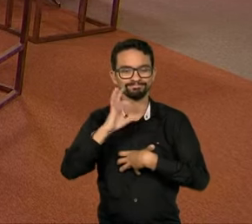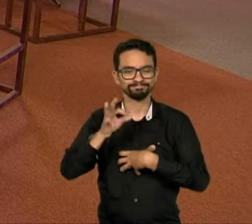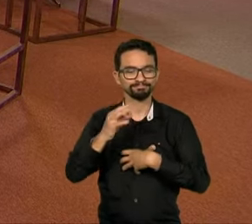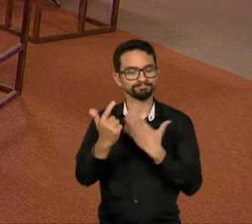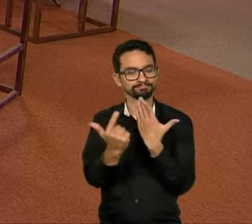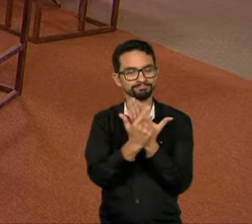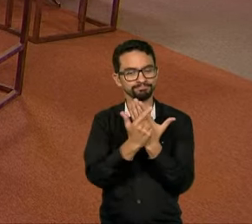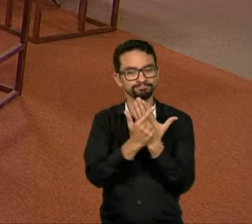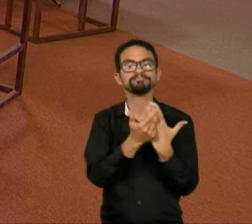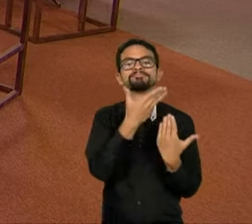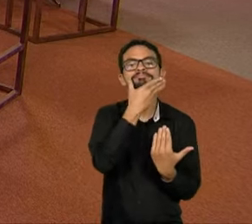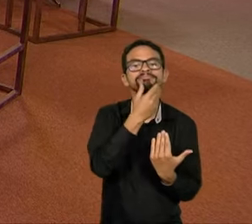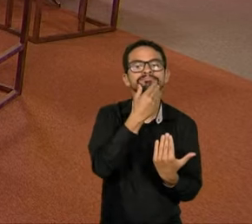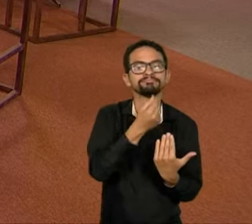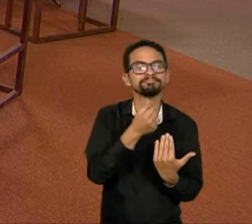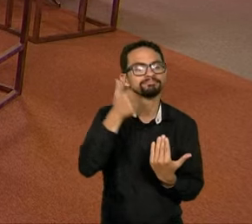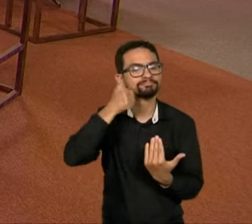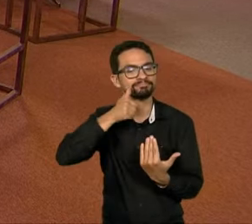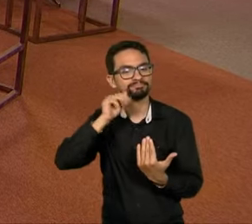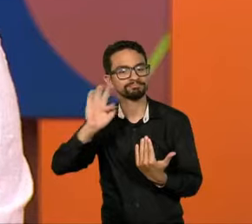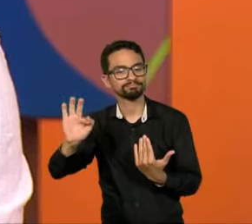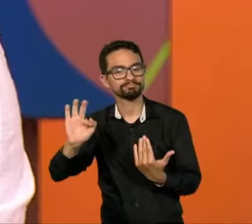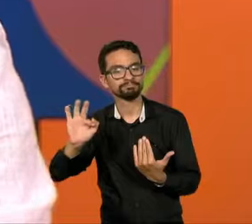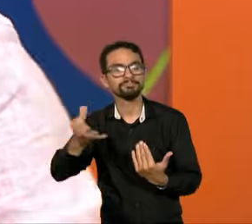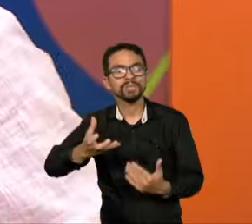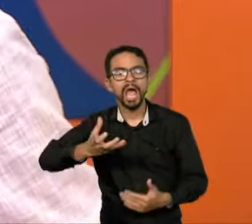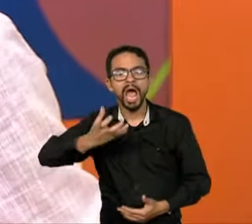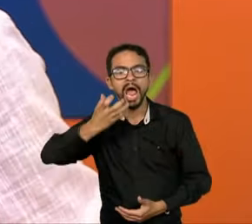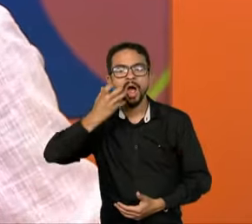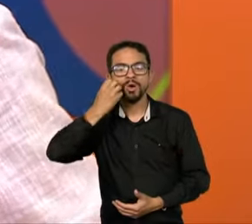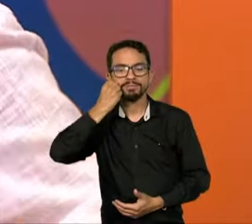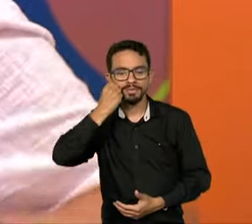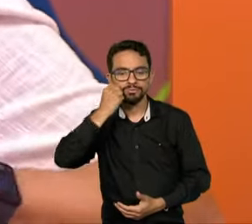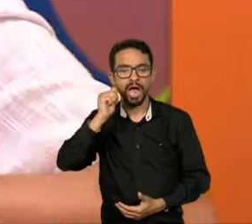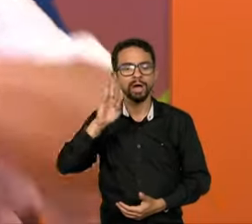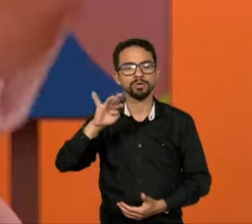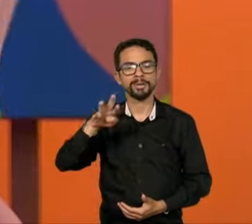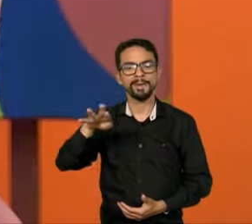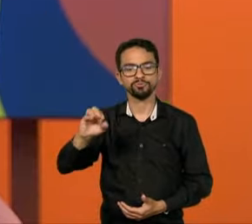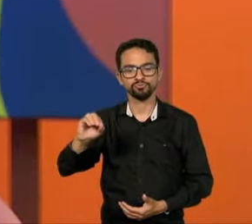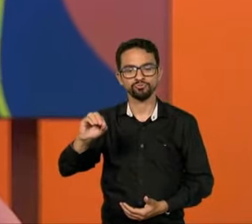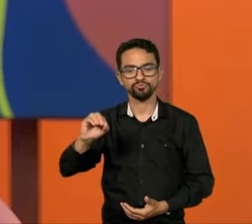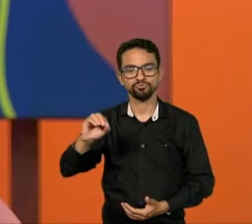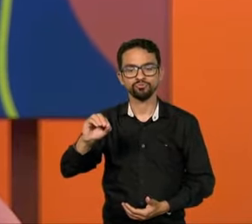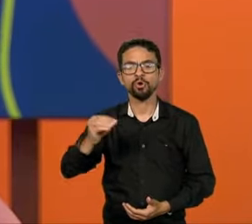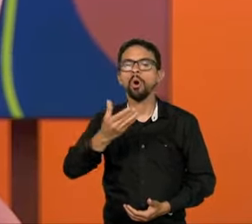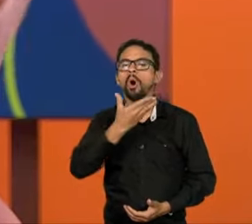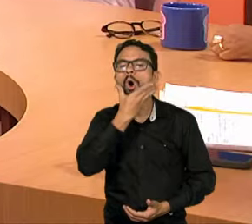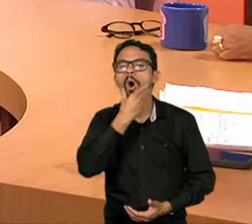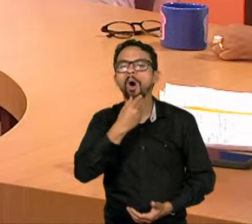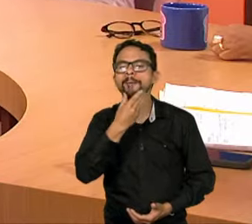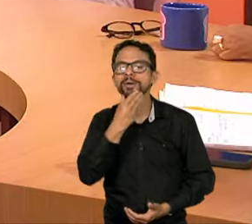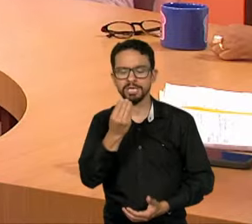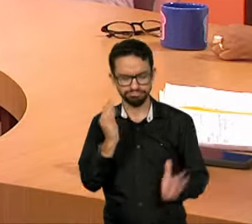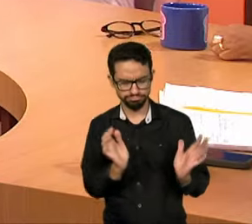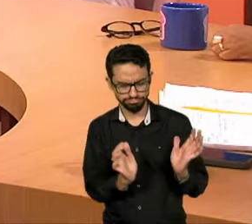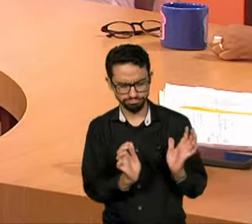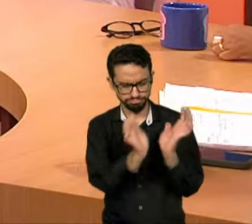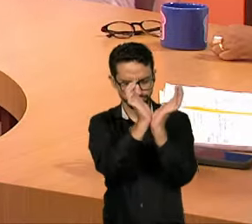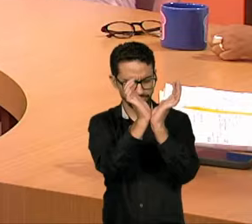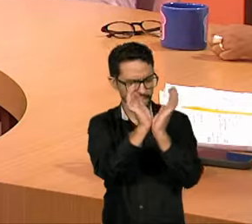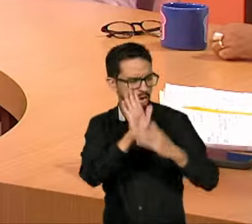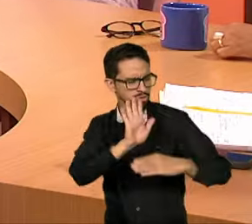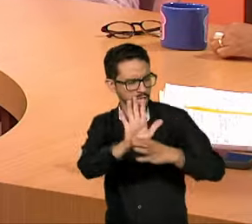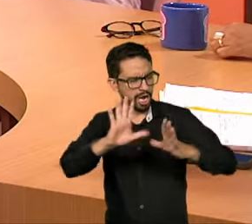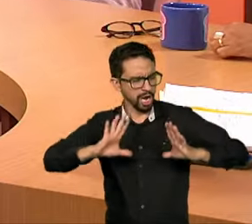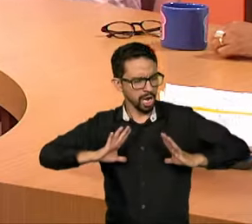papéis masculinos e femininos, o acolhimento. É e verdade. O homem instintivamente levanta o bebê aqui. Aqui em cima, exatamente. E a coragem.